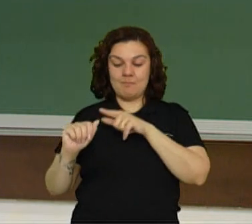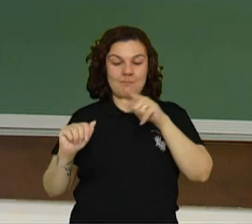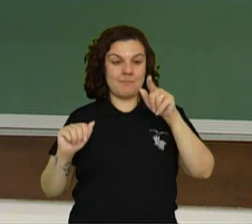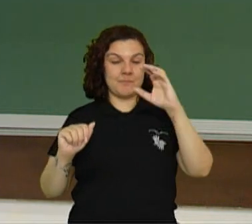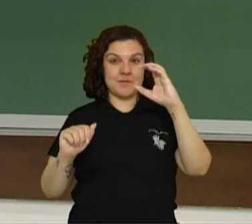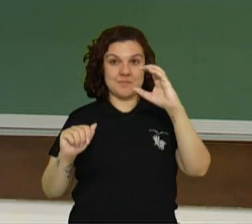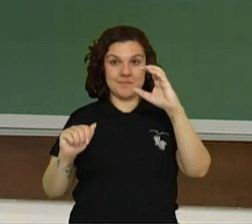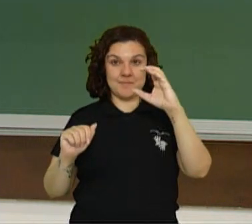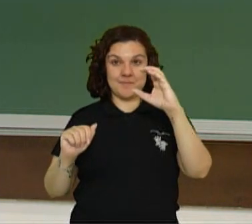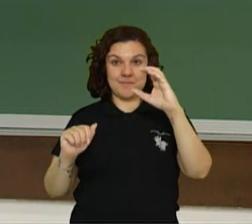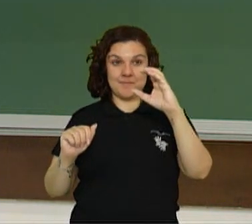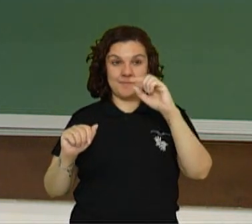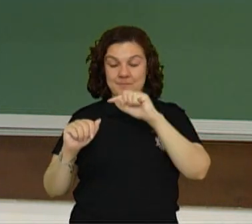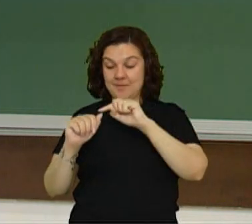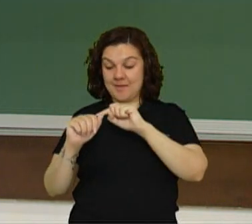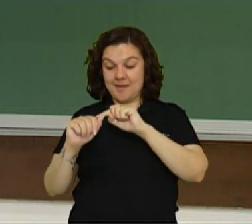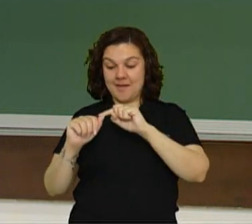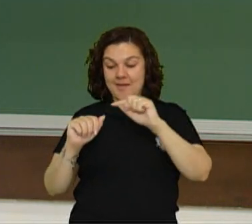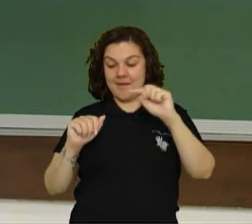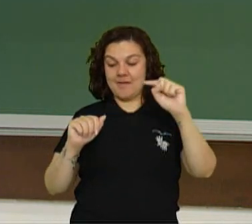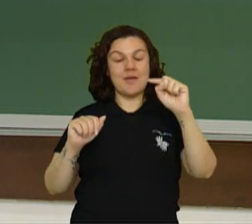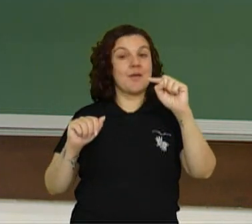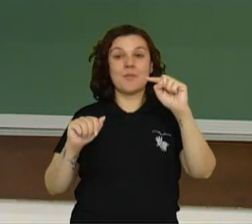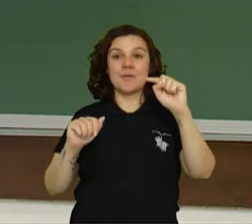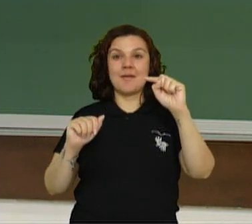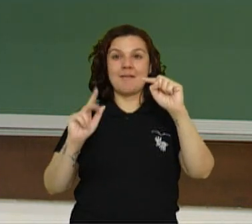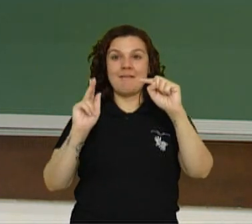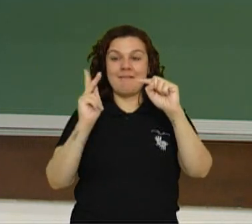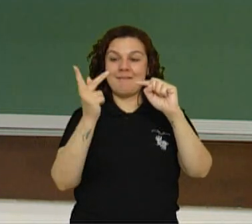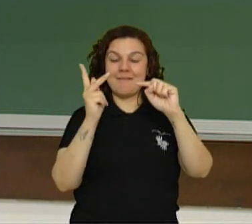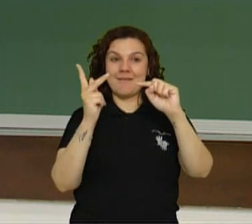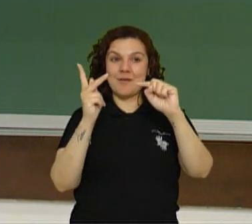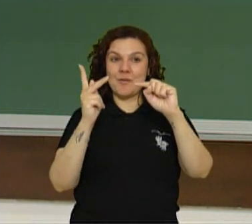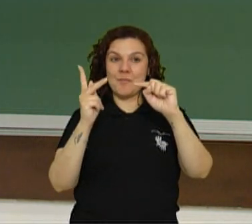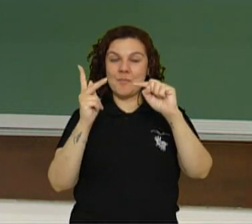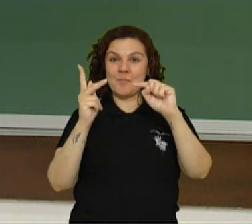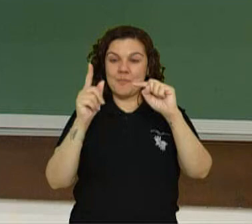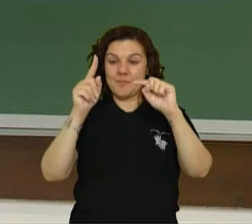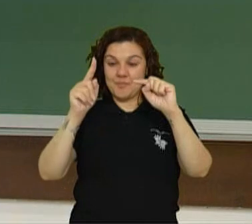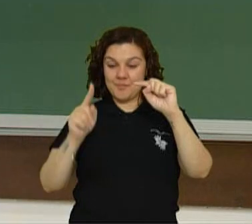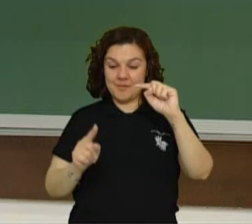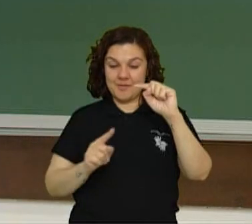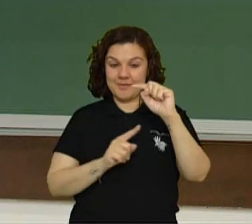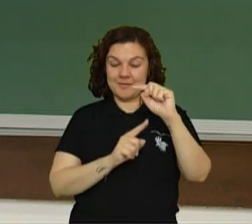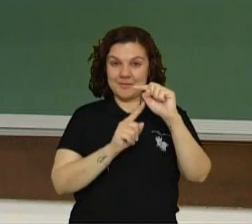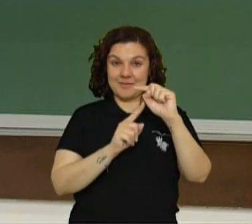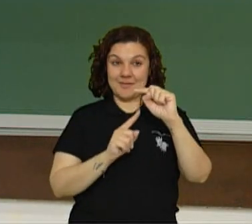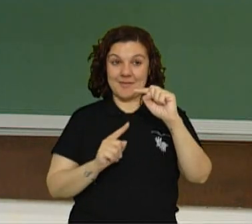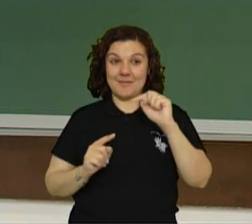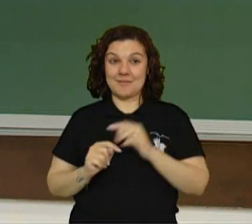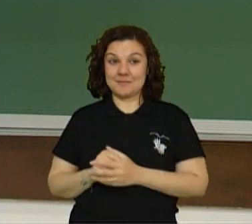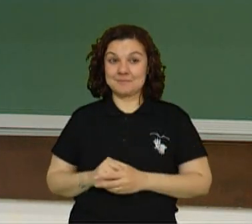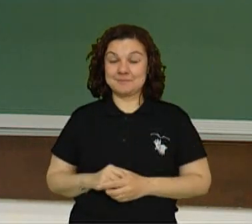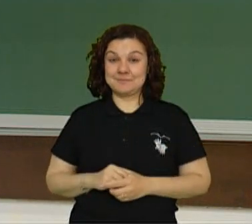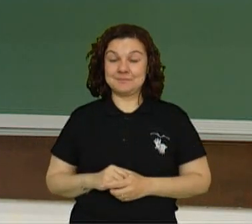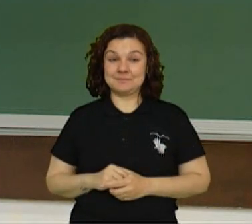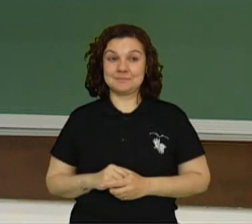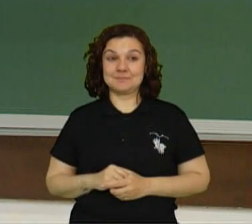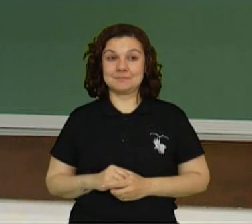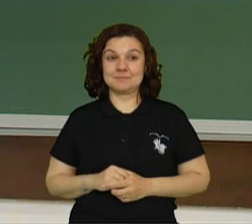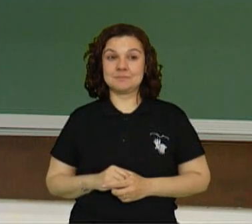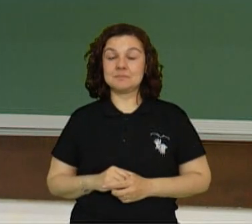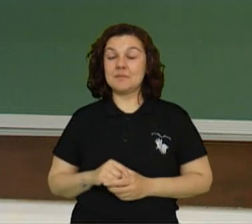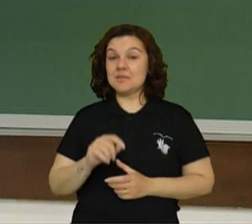C. Essa distância caracteriza a hipotenusa desse nosso triângulo retângulo. Lembra que a distância